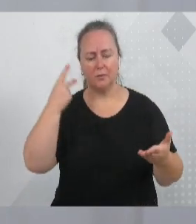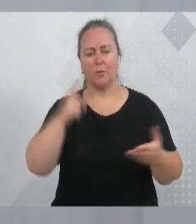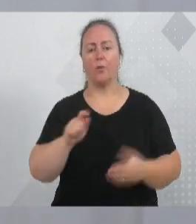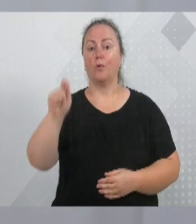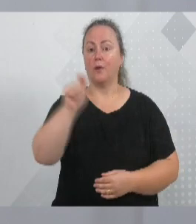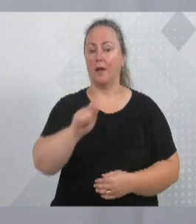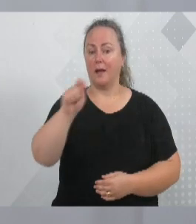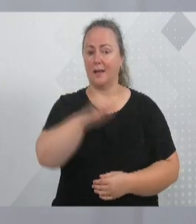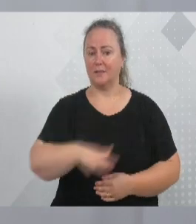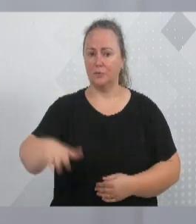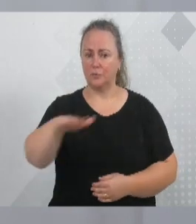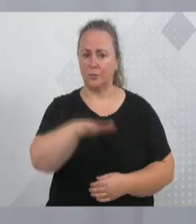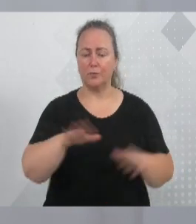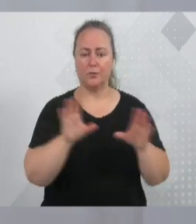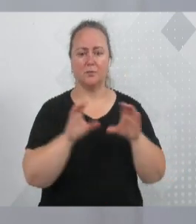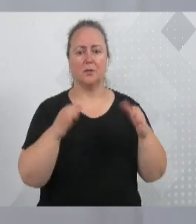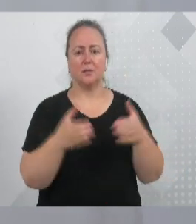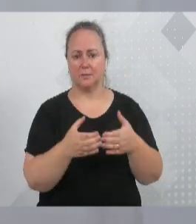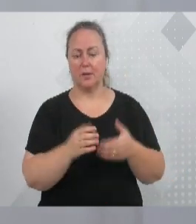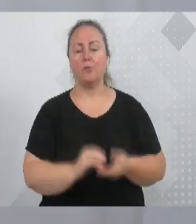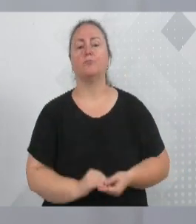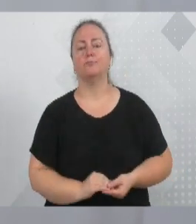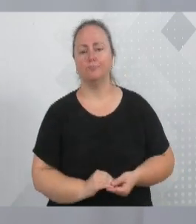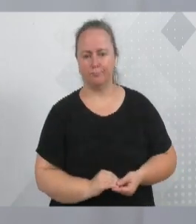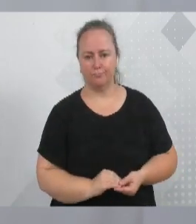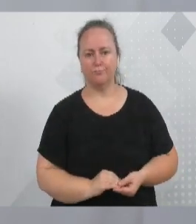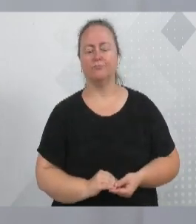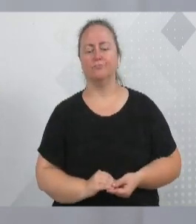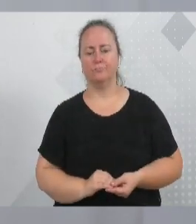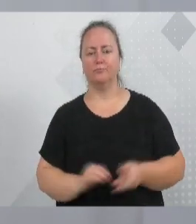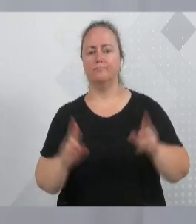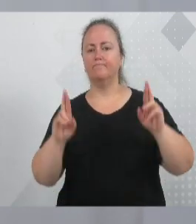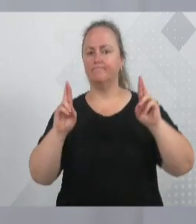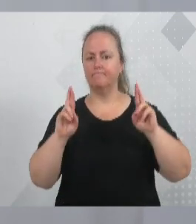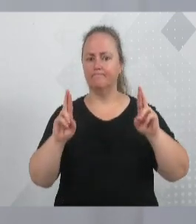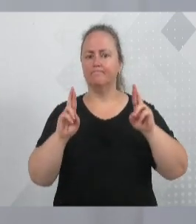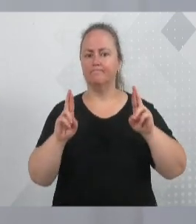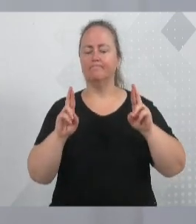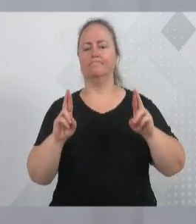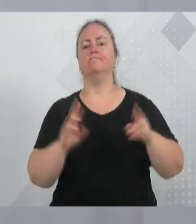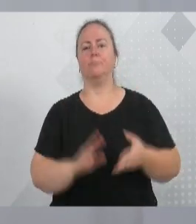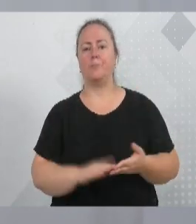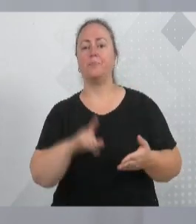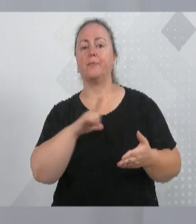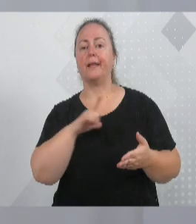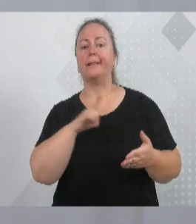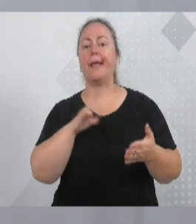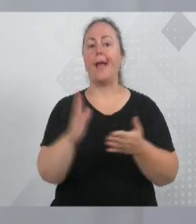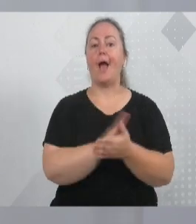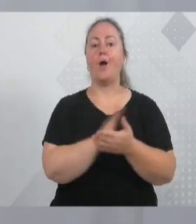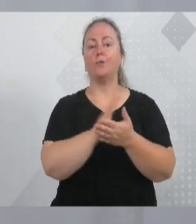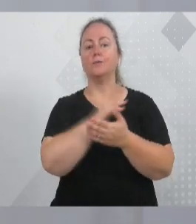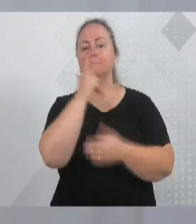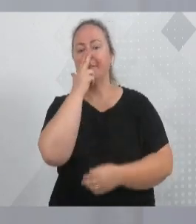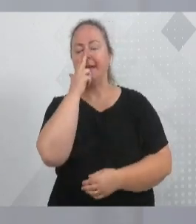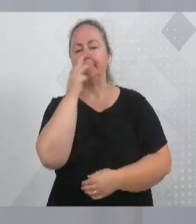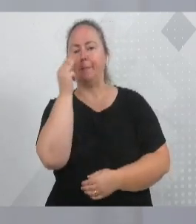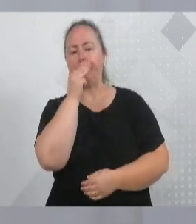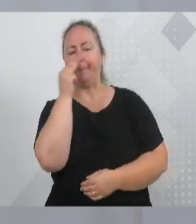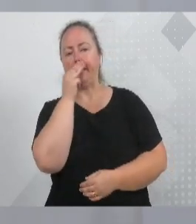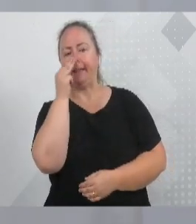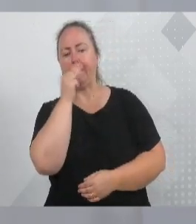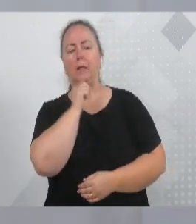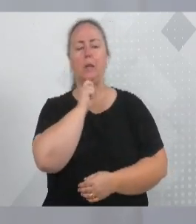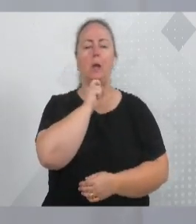daquela comunidade que tem saído do papel e espero que esses papagaios de Piratas a hora que tiver as duas ruas prontas não